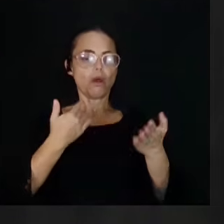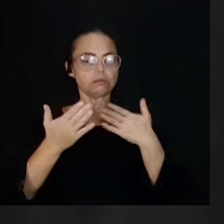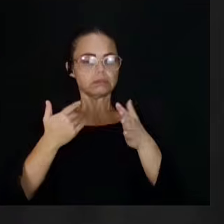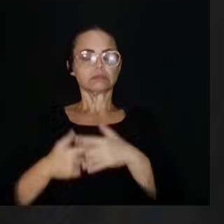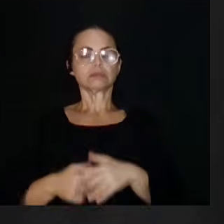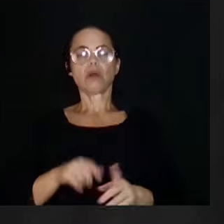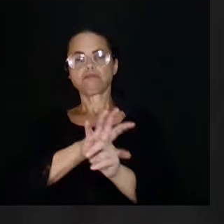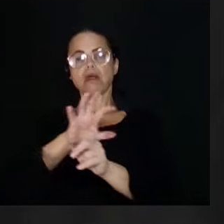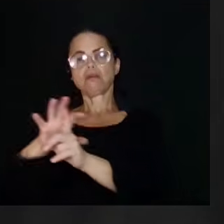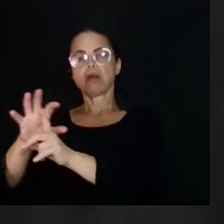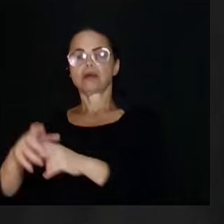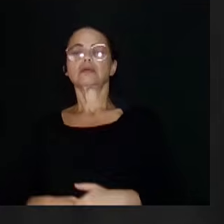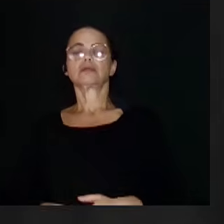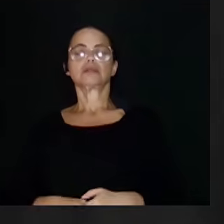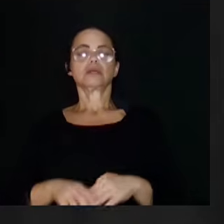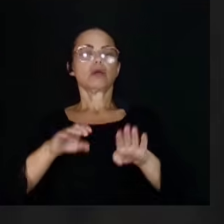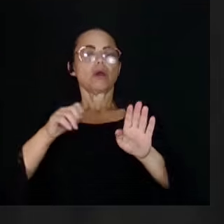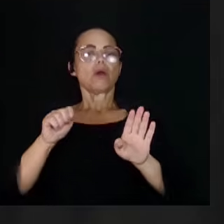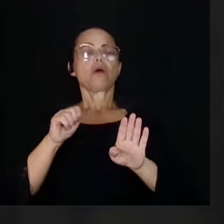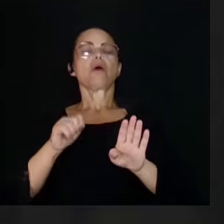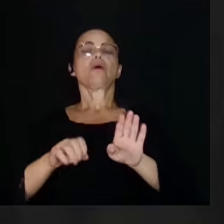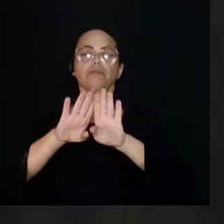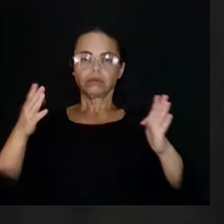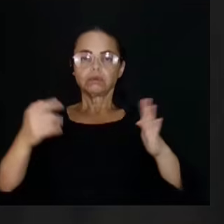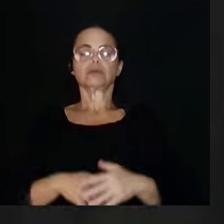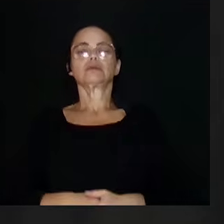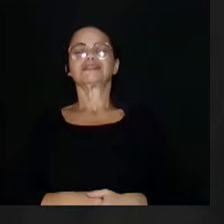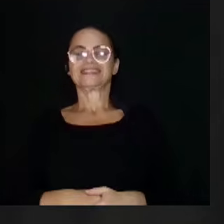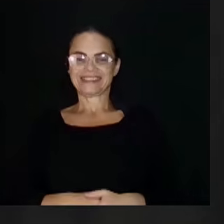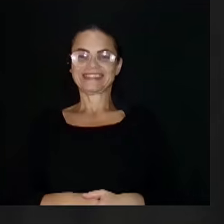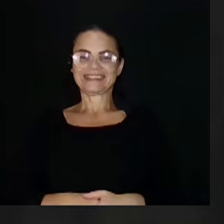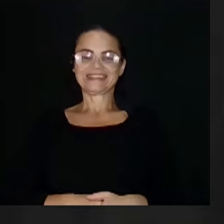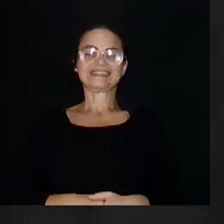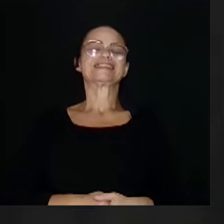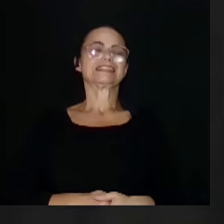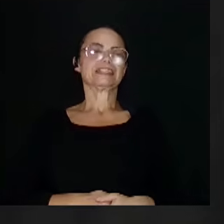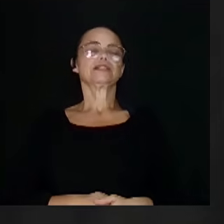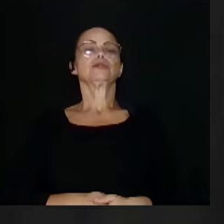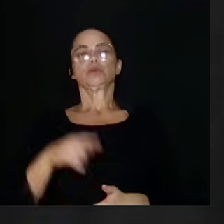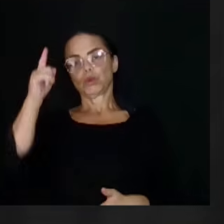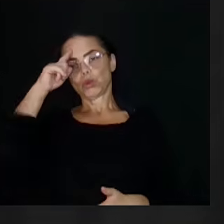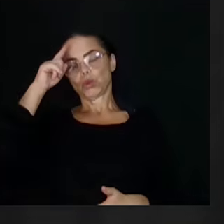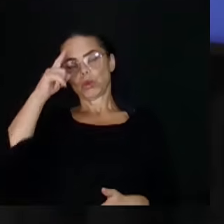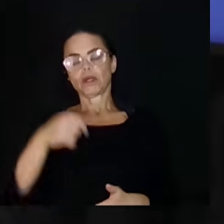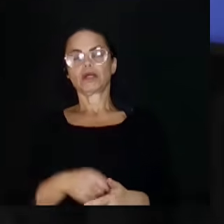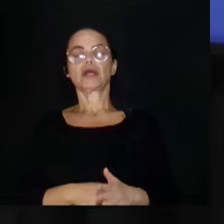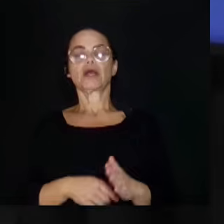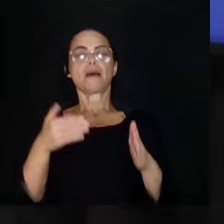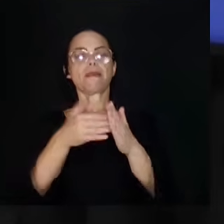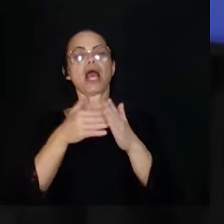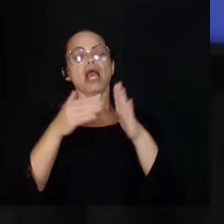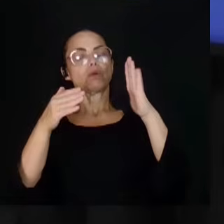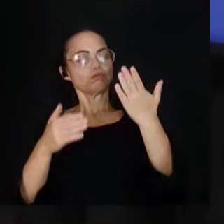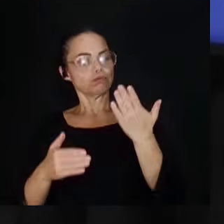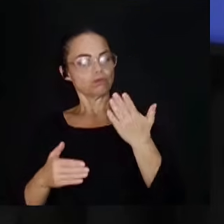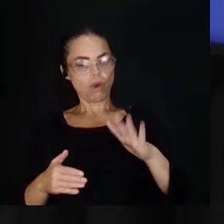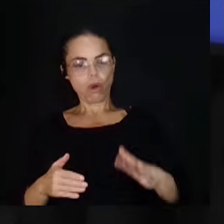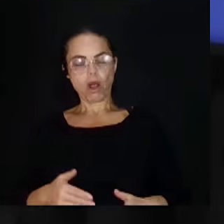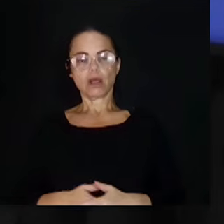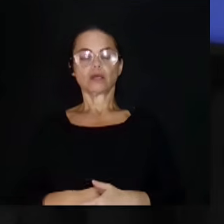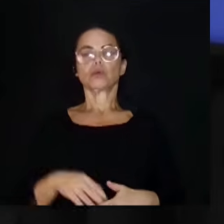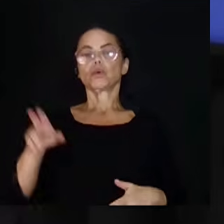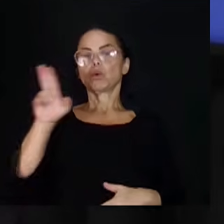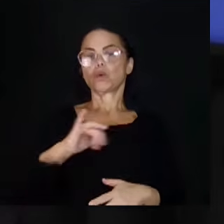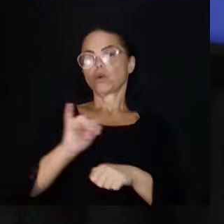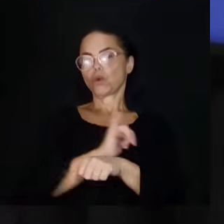ser aberta. Né? Cansamos já de meter o pé nela. Hoje, o uso das estratégias, né, a gente